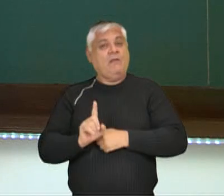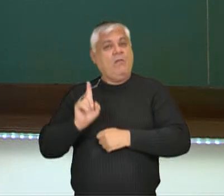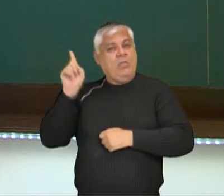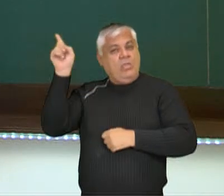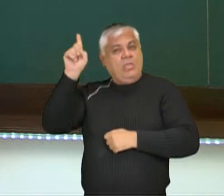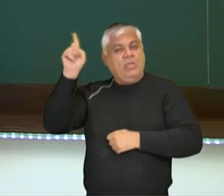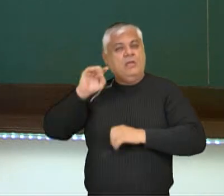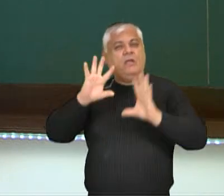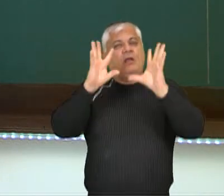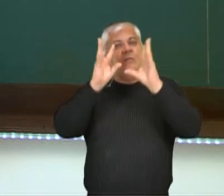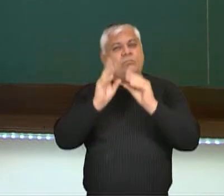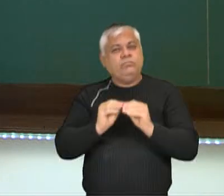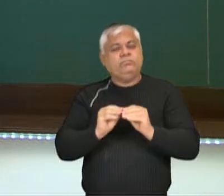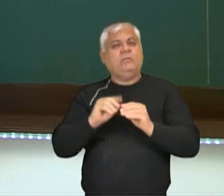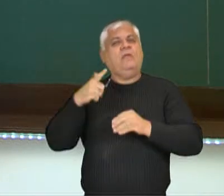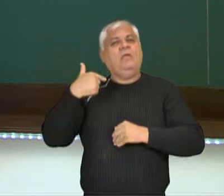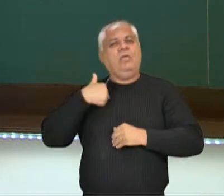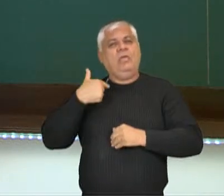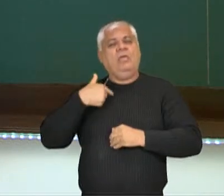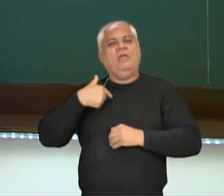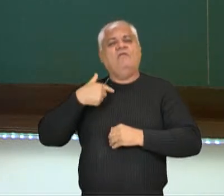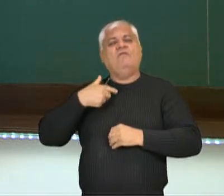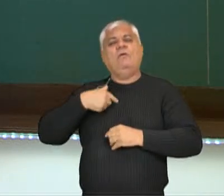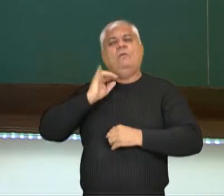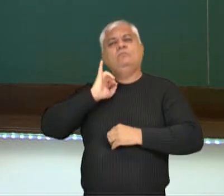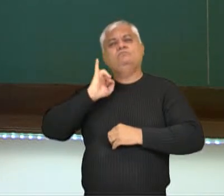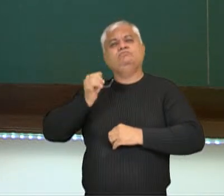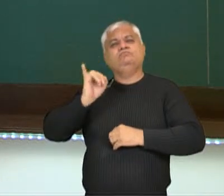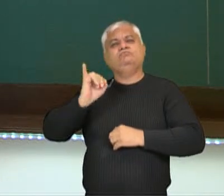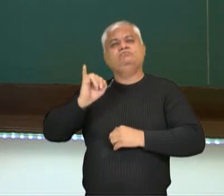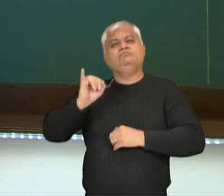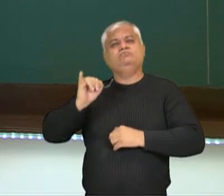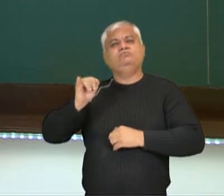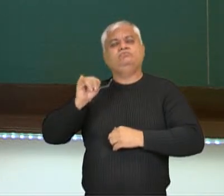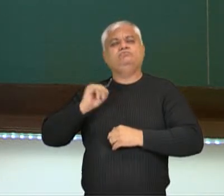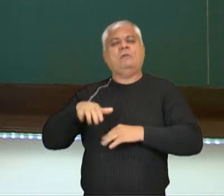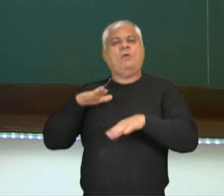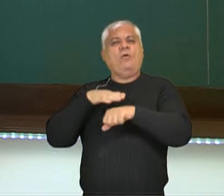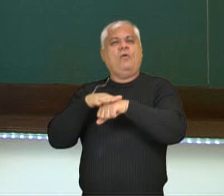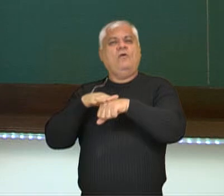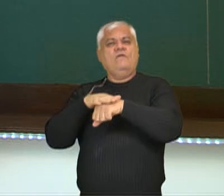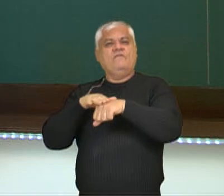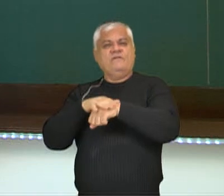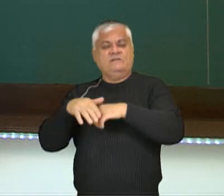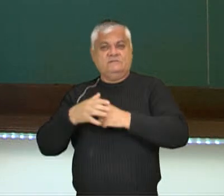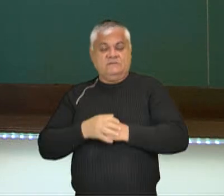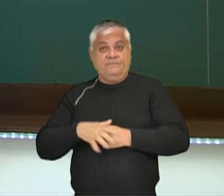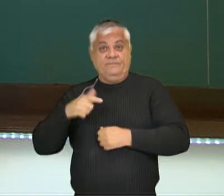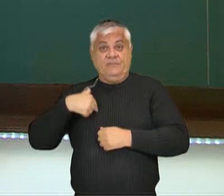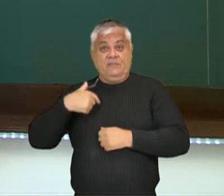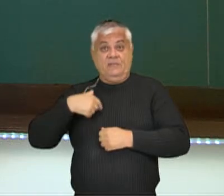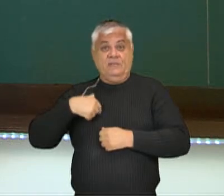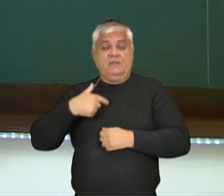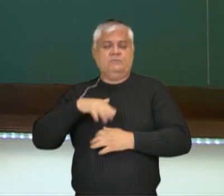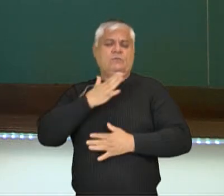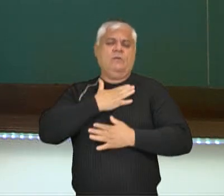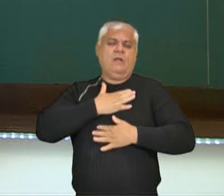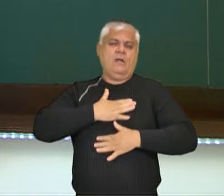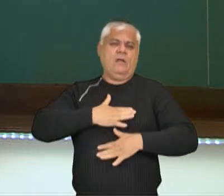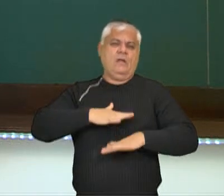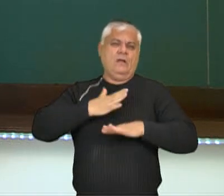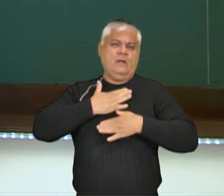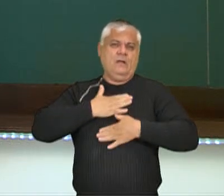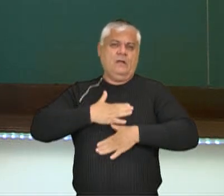assim, que eu vou poupar vocês do resto das nossas conversas. Eu estou muito calma